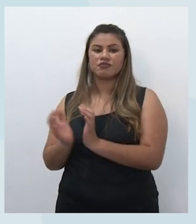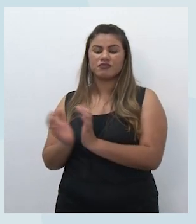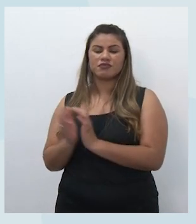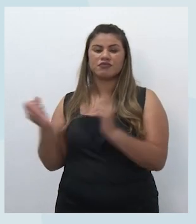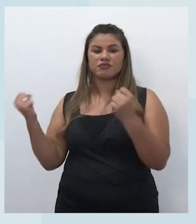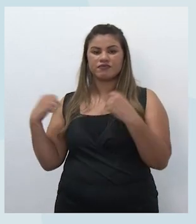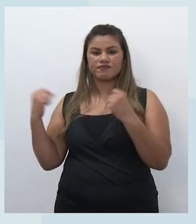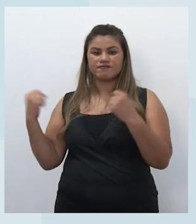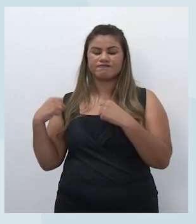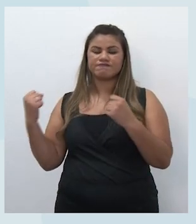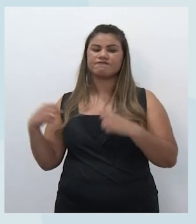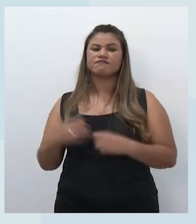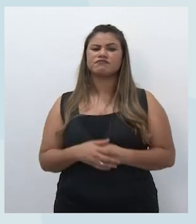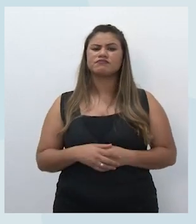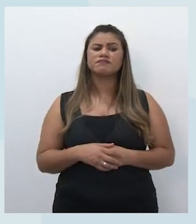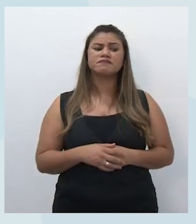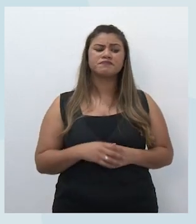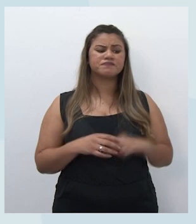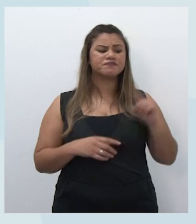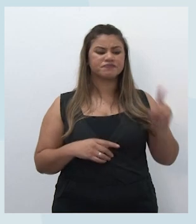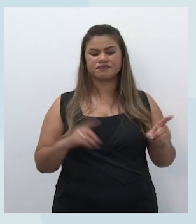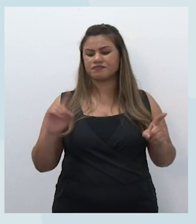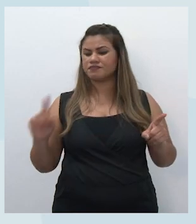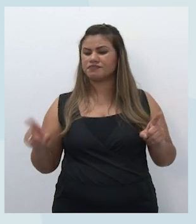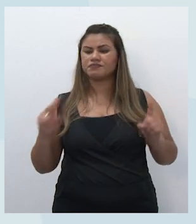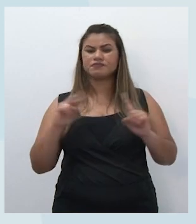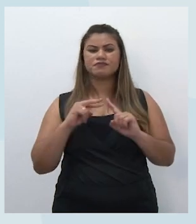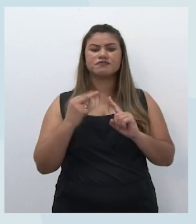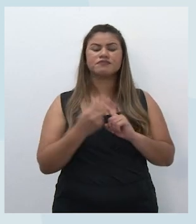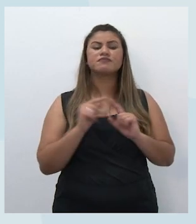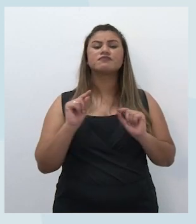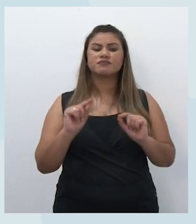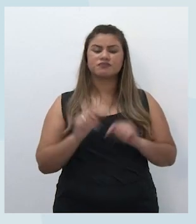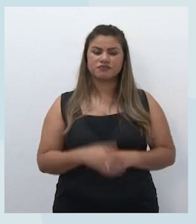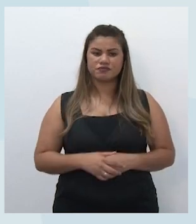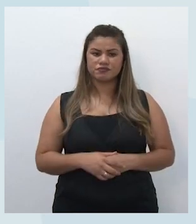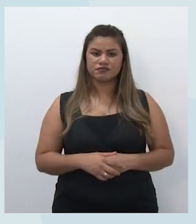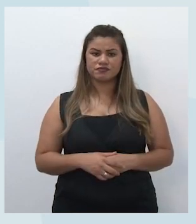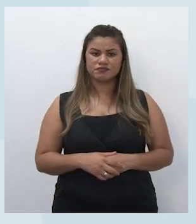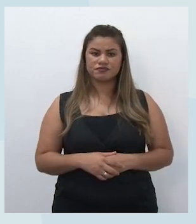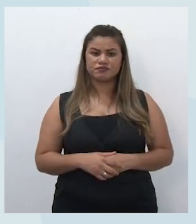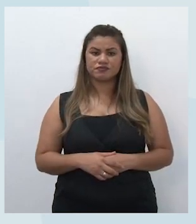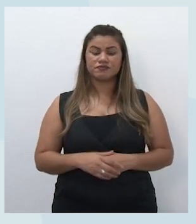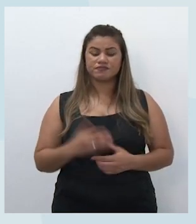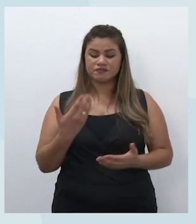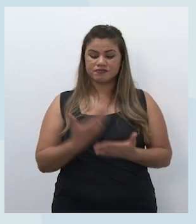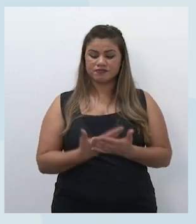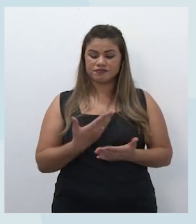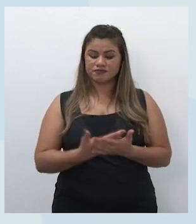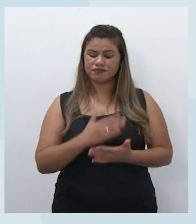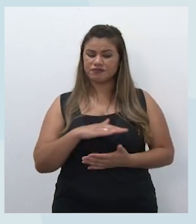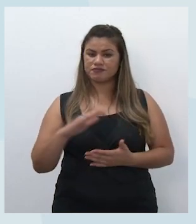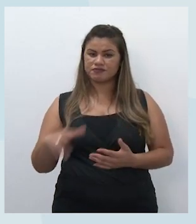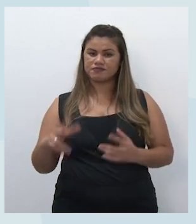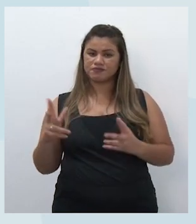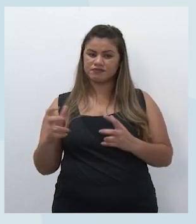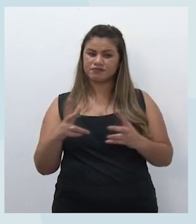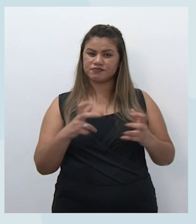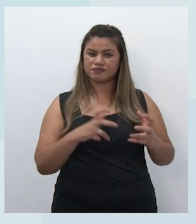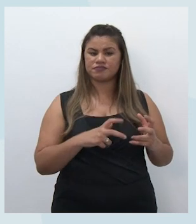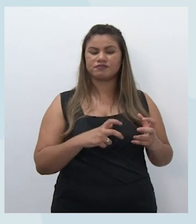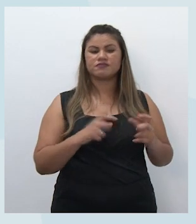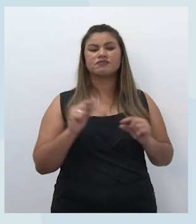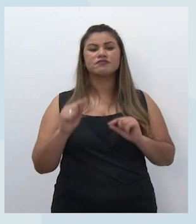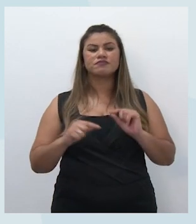física. Quais olhares cada um deles apresenta? Que olhares os estudantes têm para o texto,